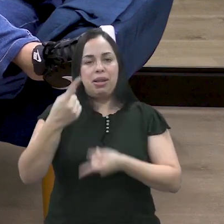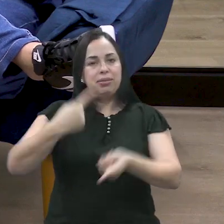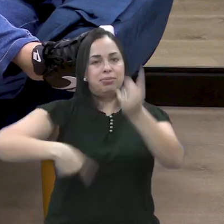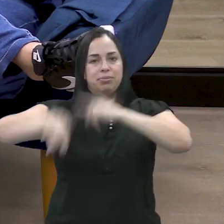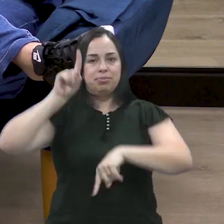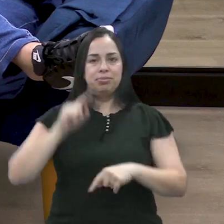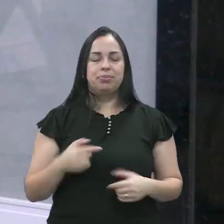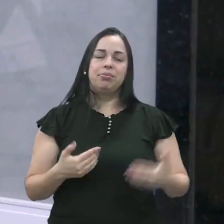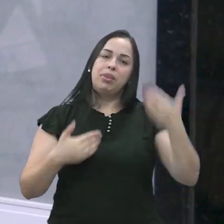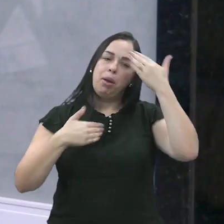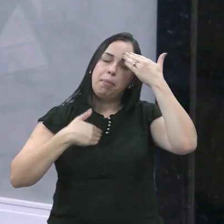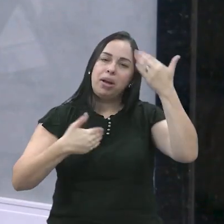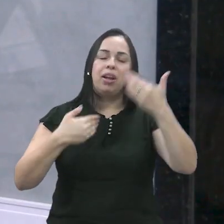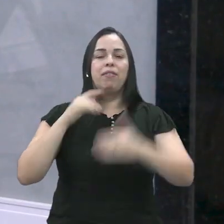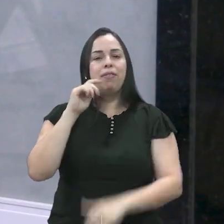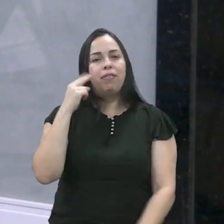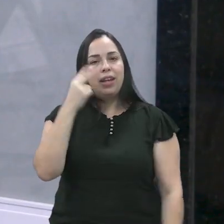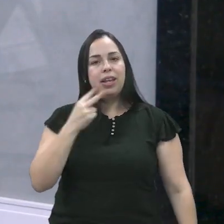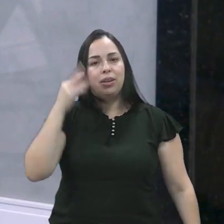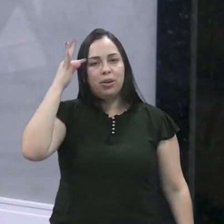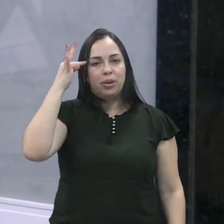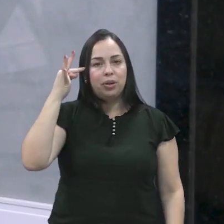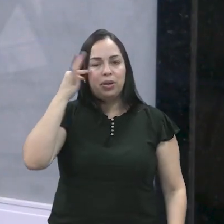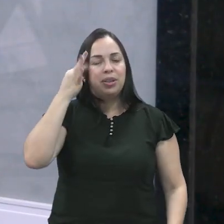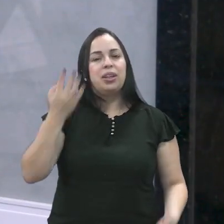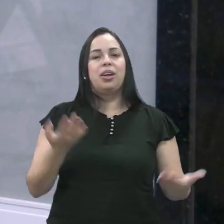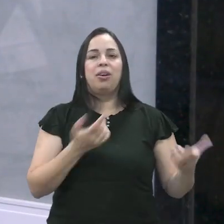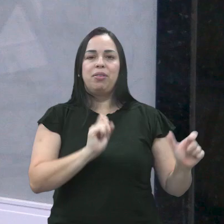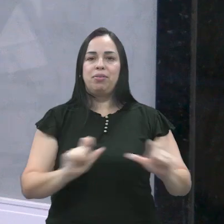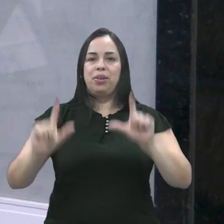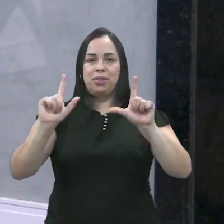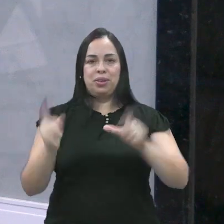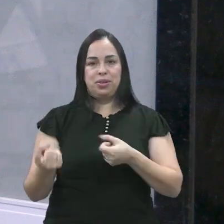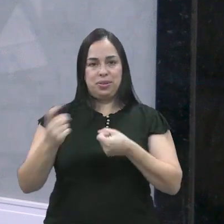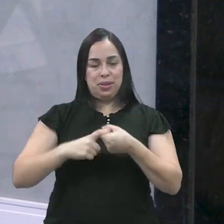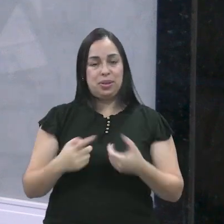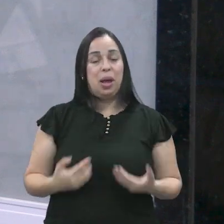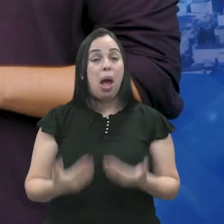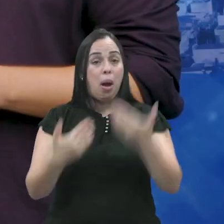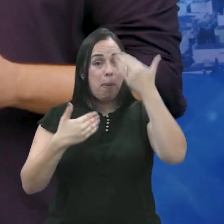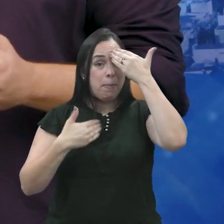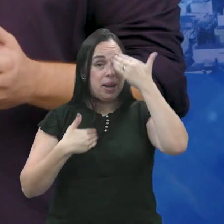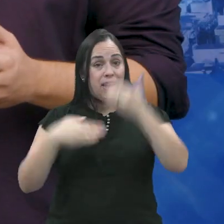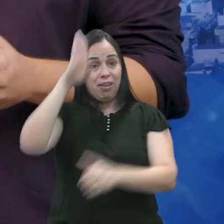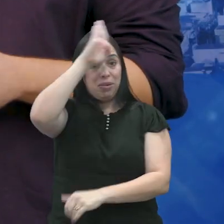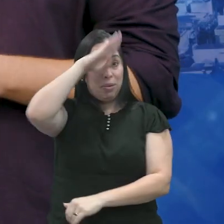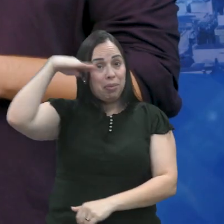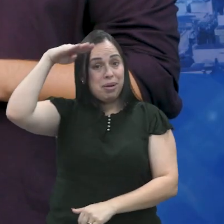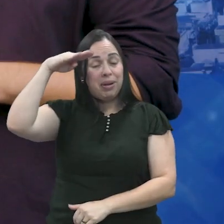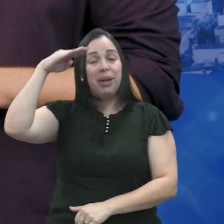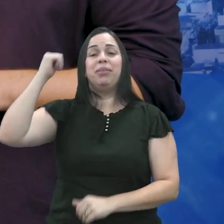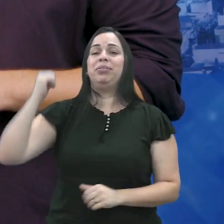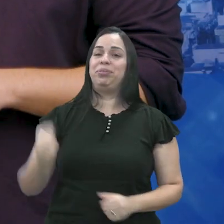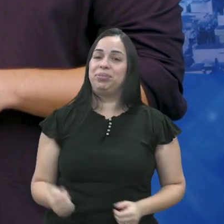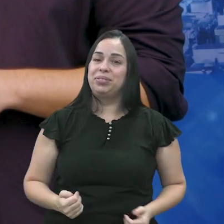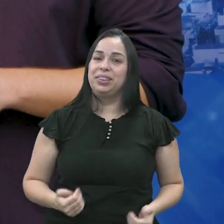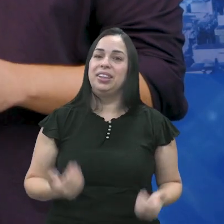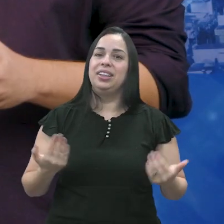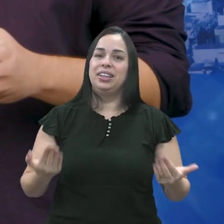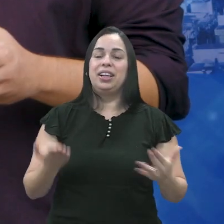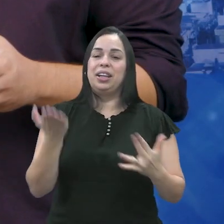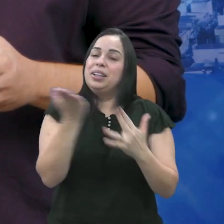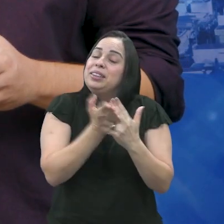melhor. Perfeito. Obrigado, vereador Tomás Henrique. Voltamos ao estúdio. Muito obrigado, Marvin, e até a